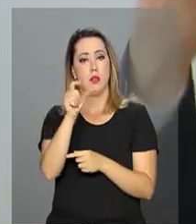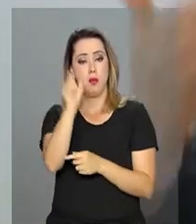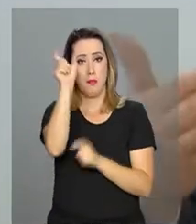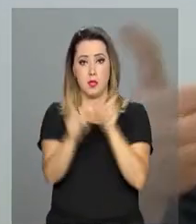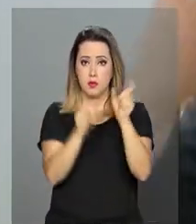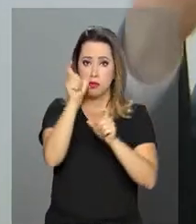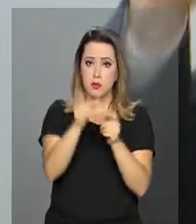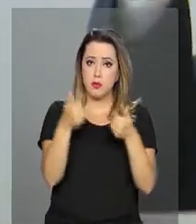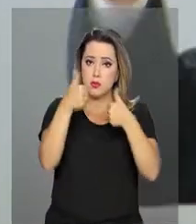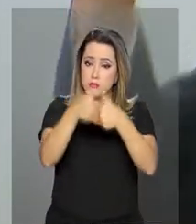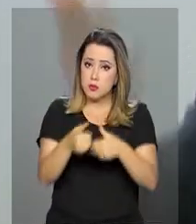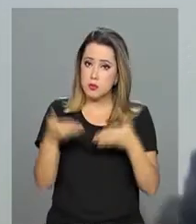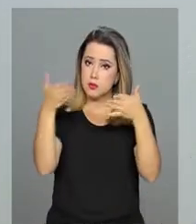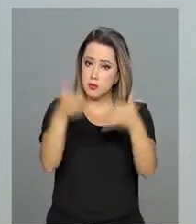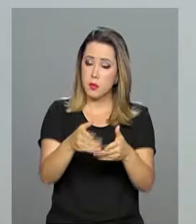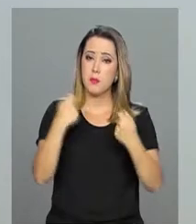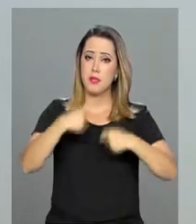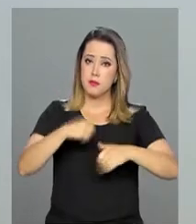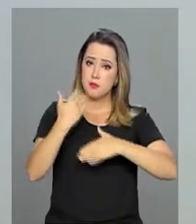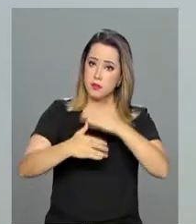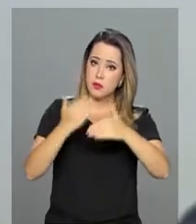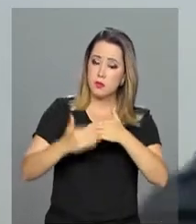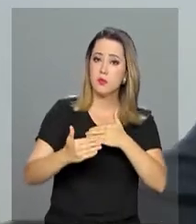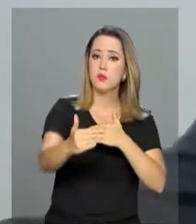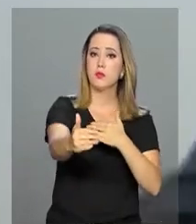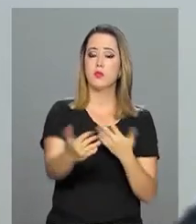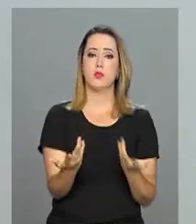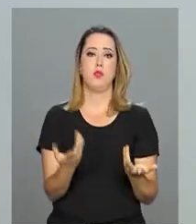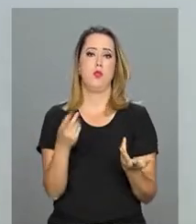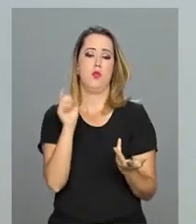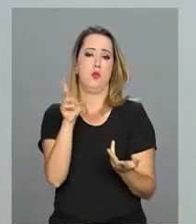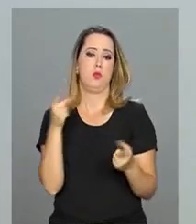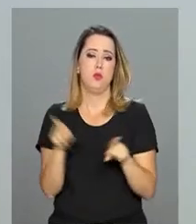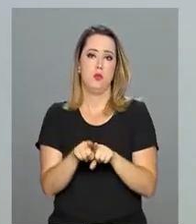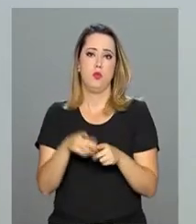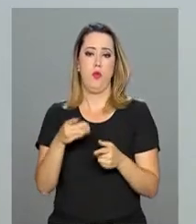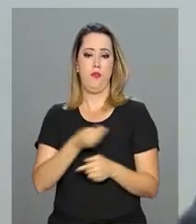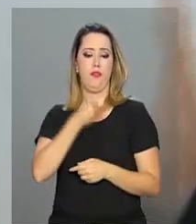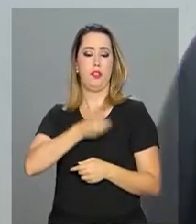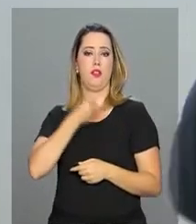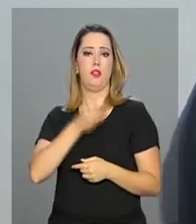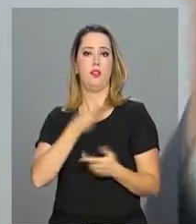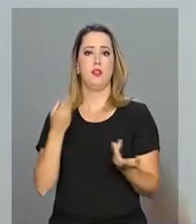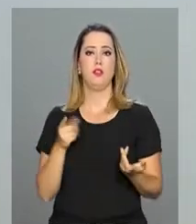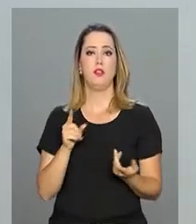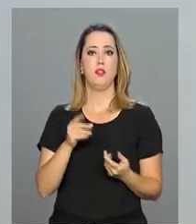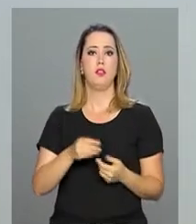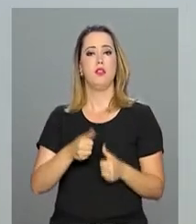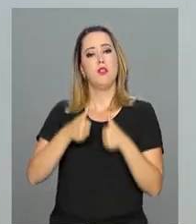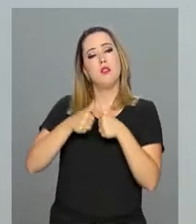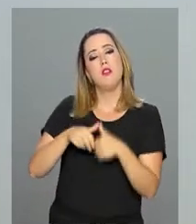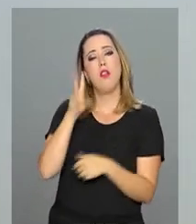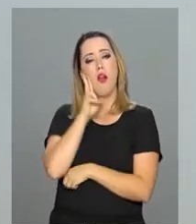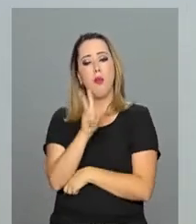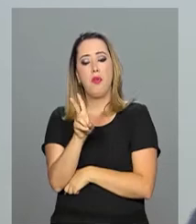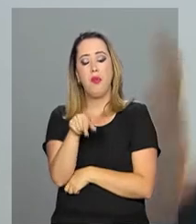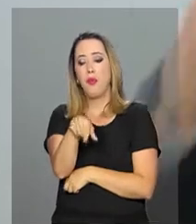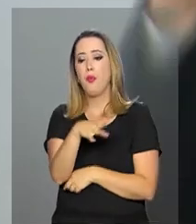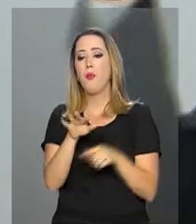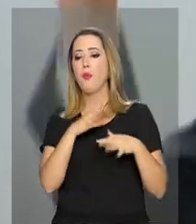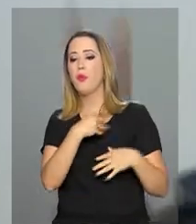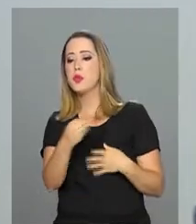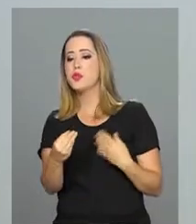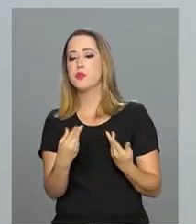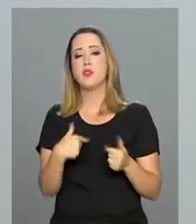precisam e querem progredir não é perspectiva de vida para uma família ficar olhando para os seus filhos e